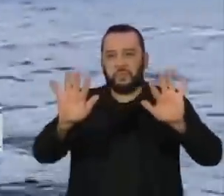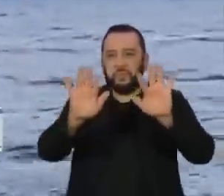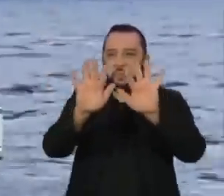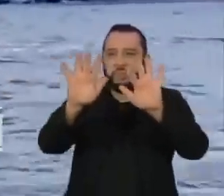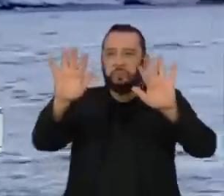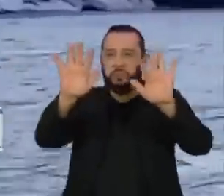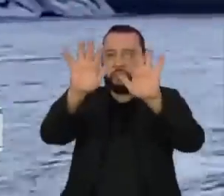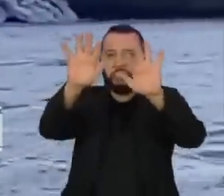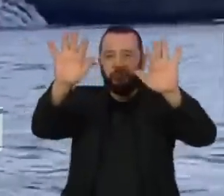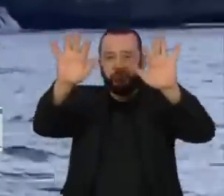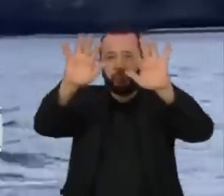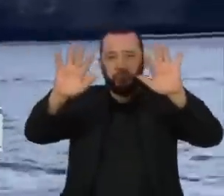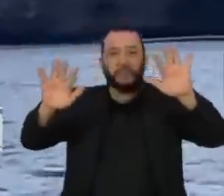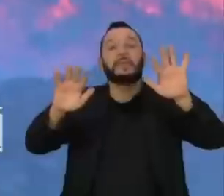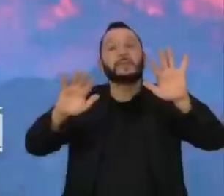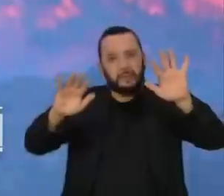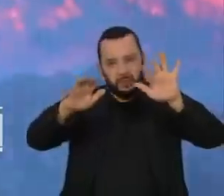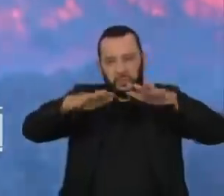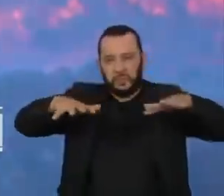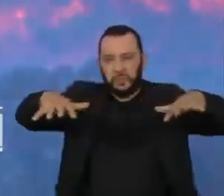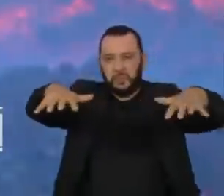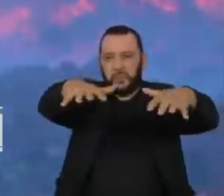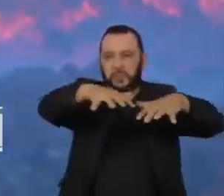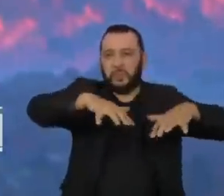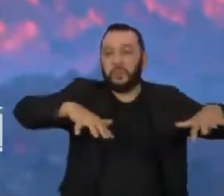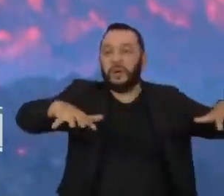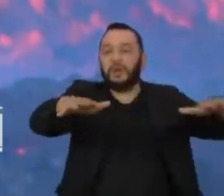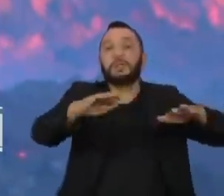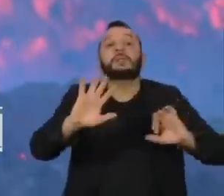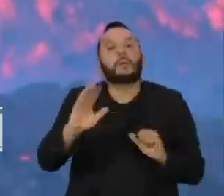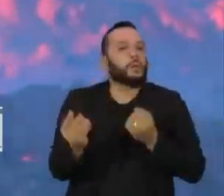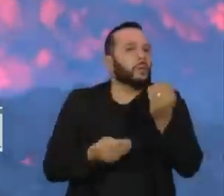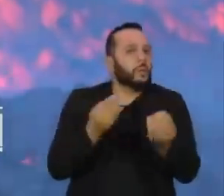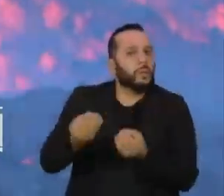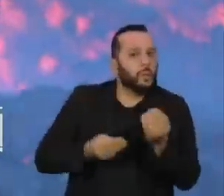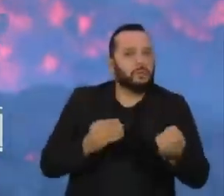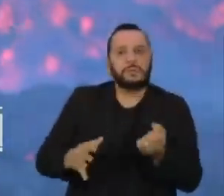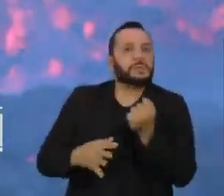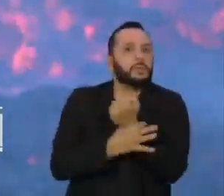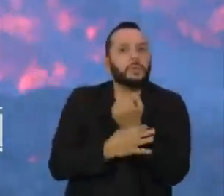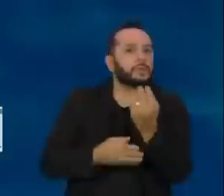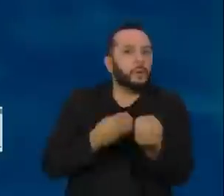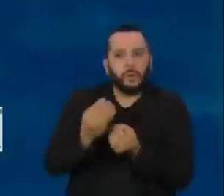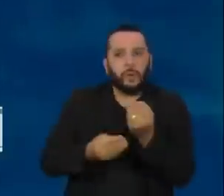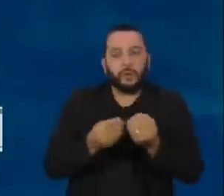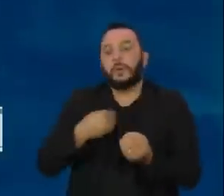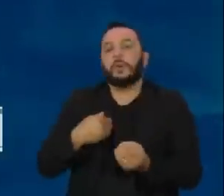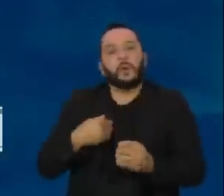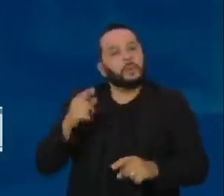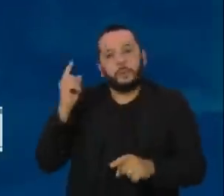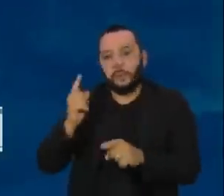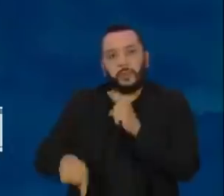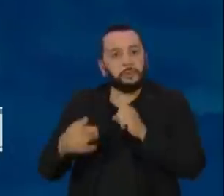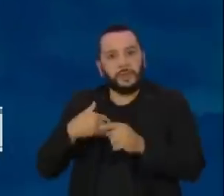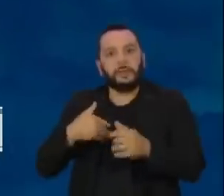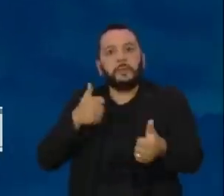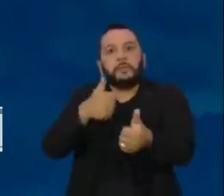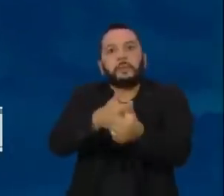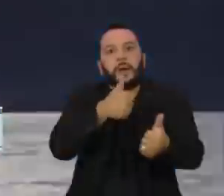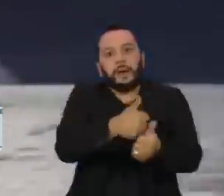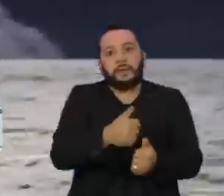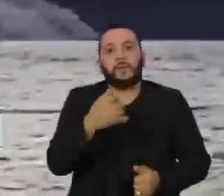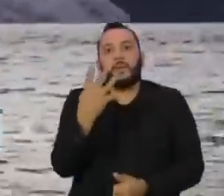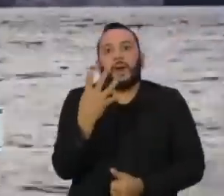nuvem tóxica que cobriu parte da ilha por segurança as autoridades proibiram o acesso num raio de 4